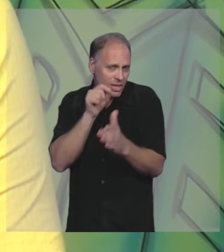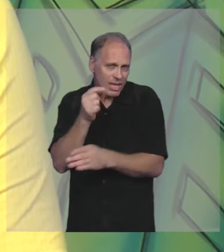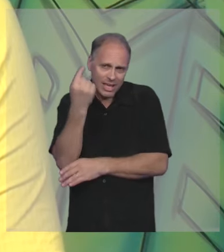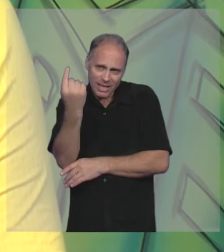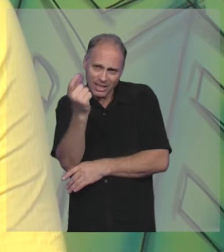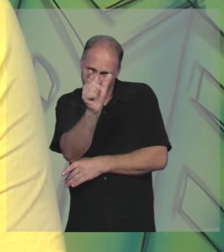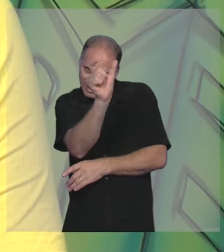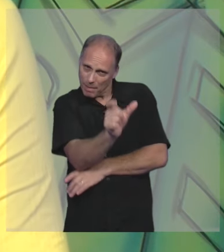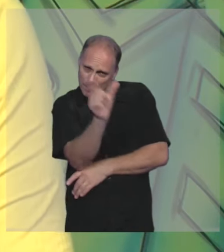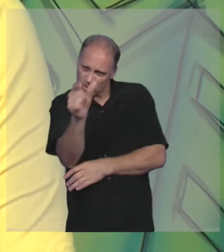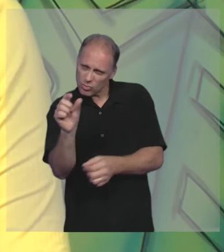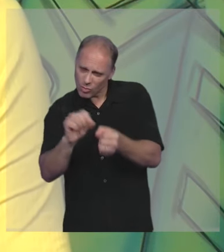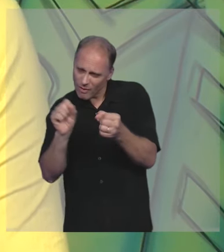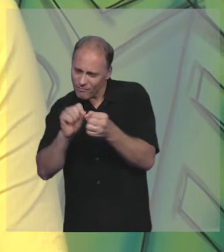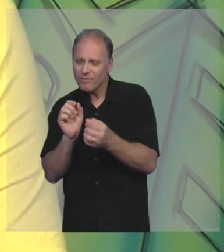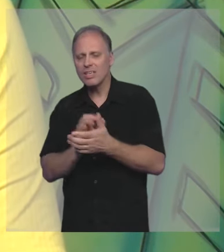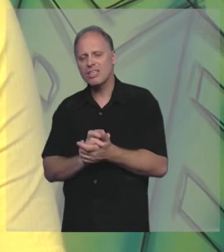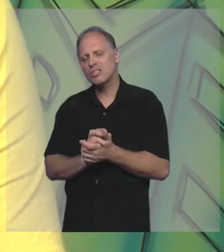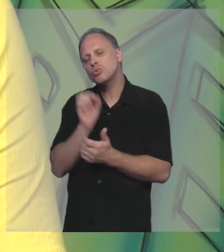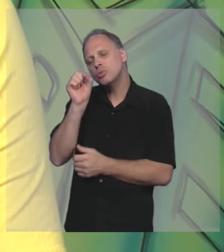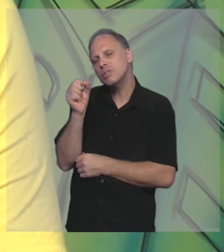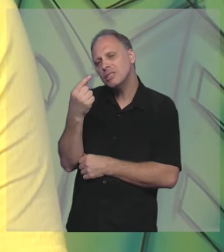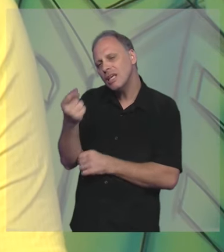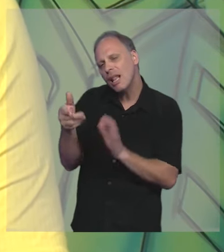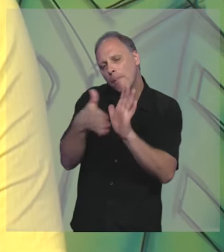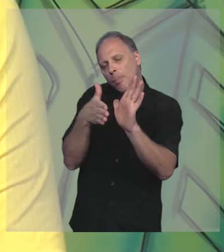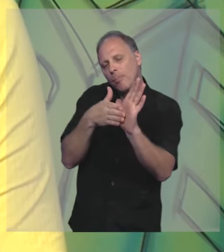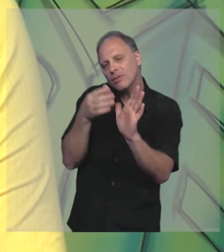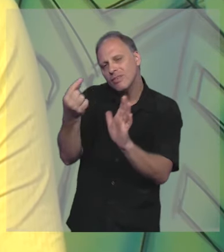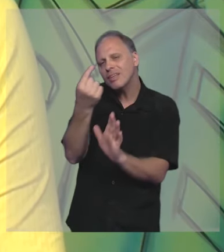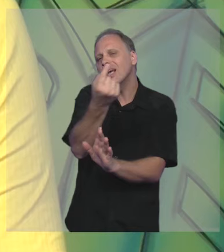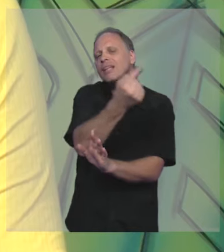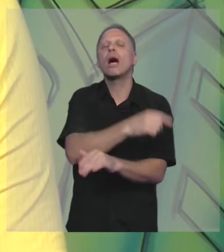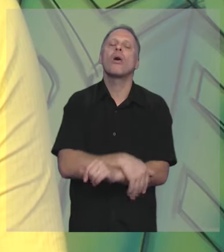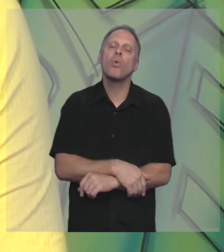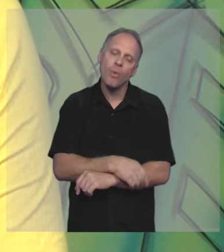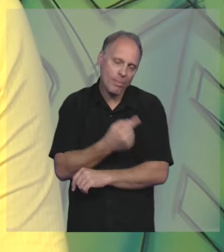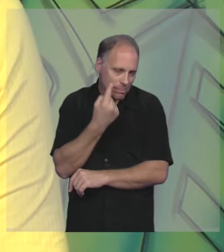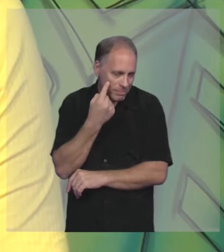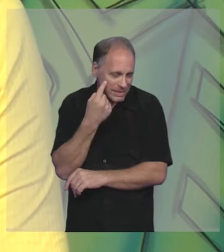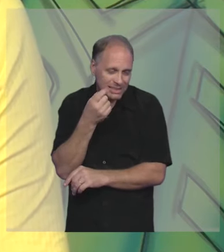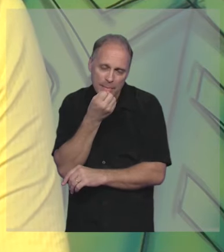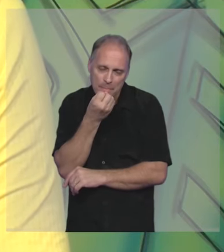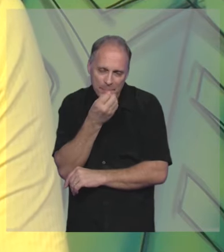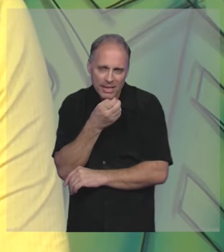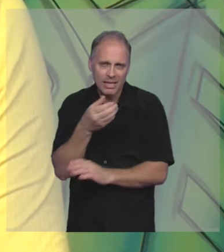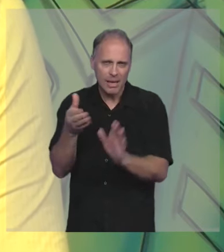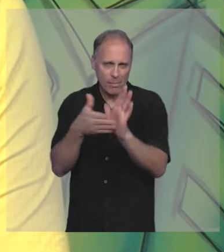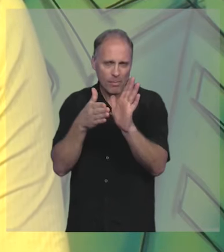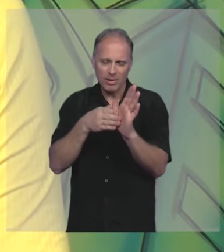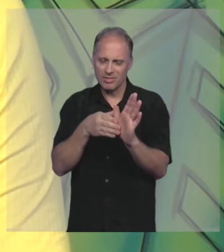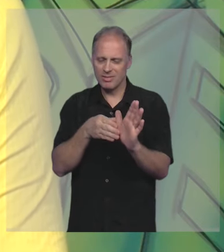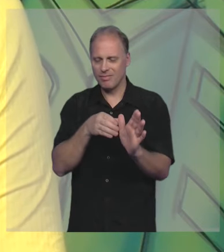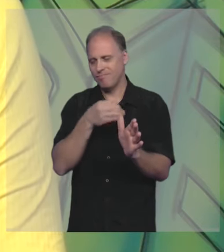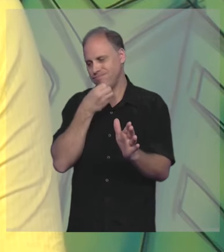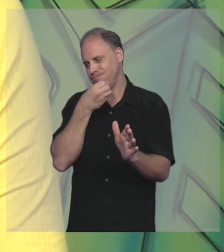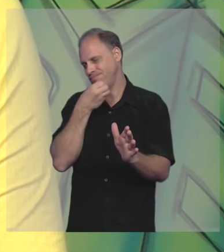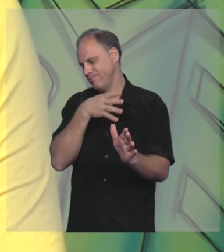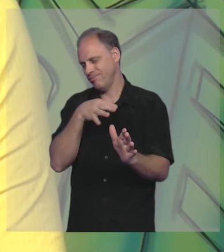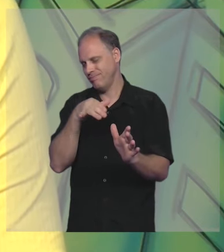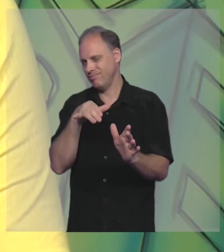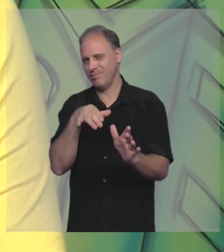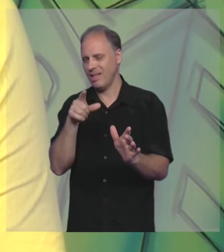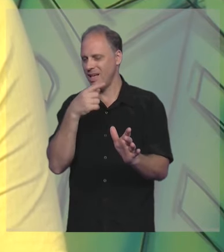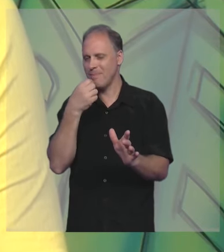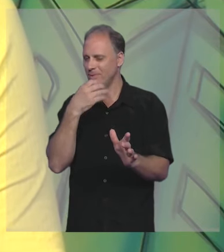cada candidato fez, o que ele realmente está propondo, e propostas absurdas é bom, acho